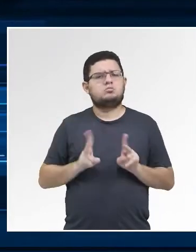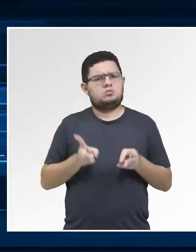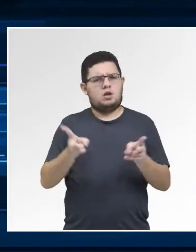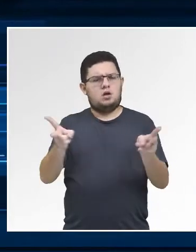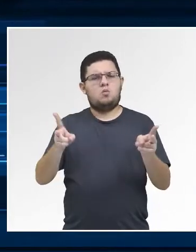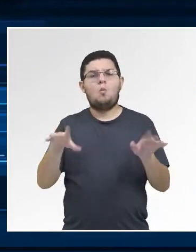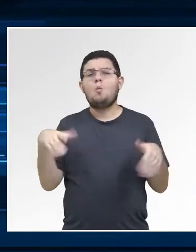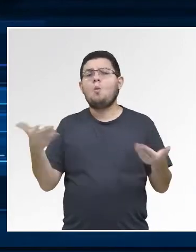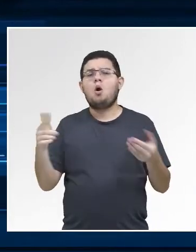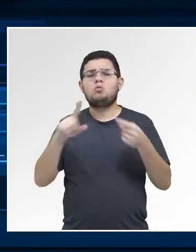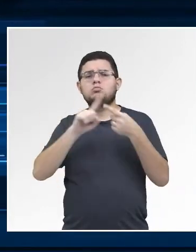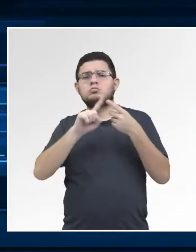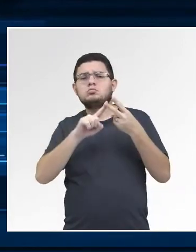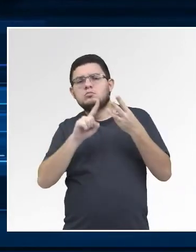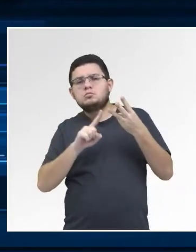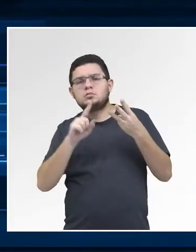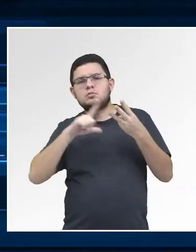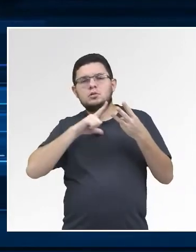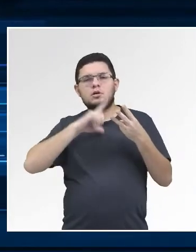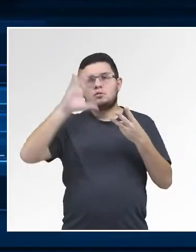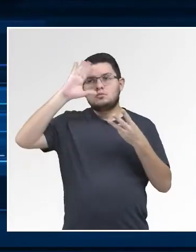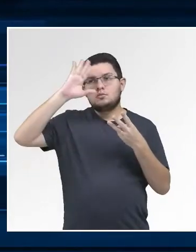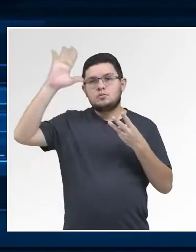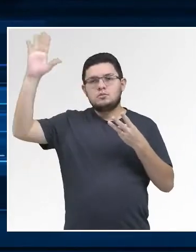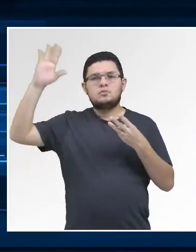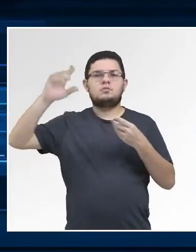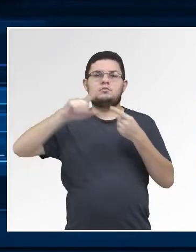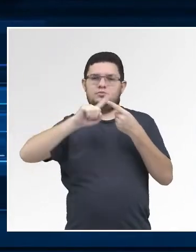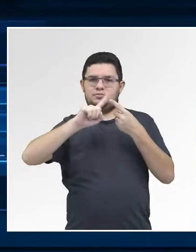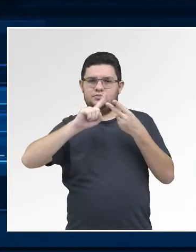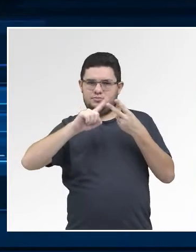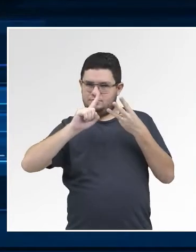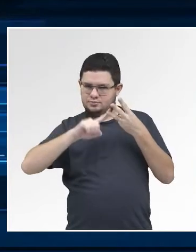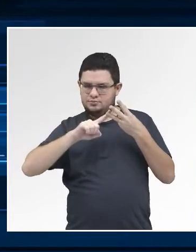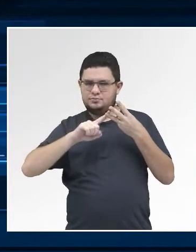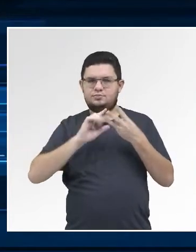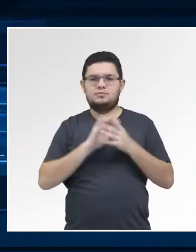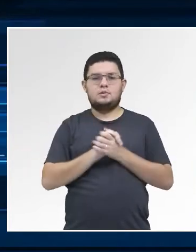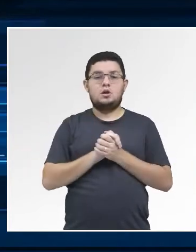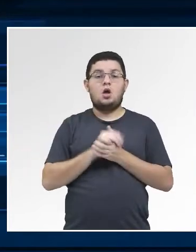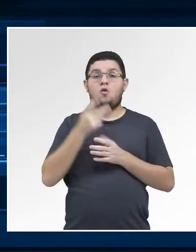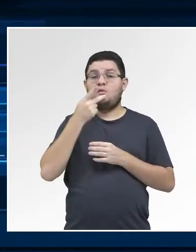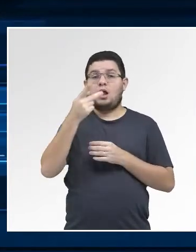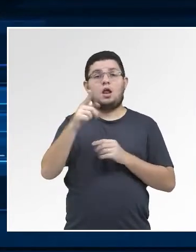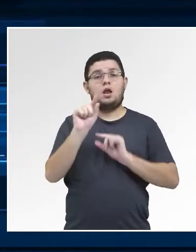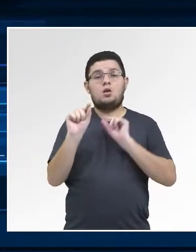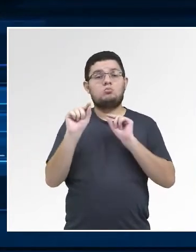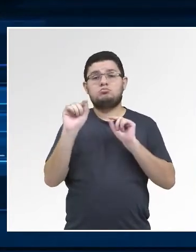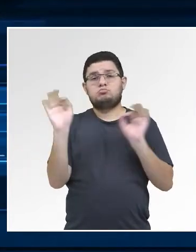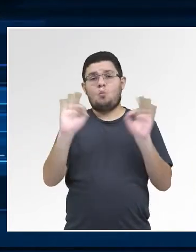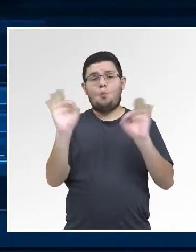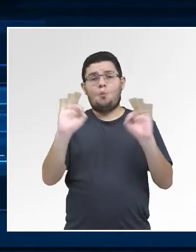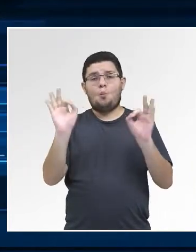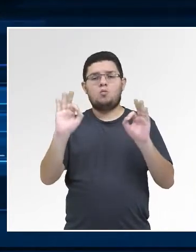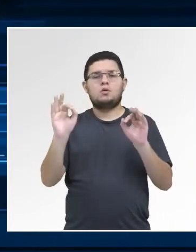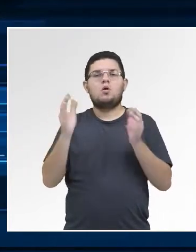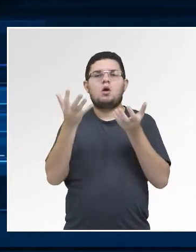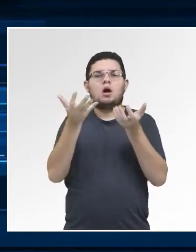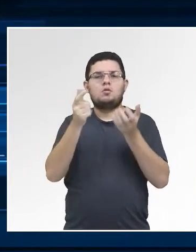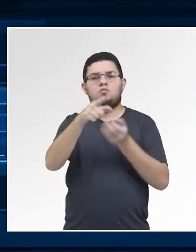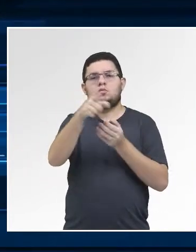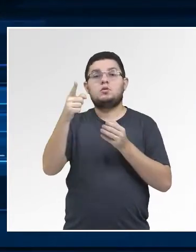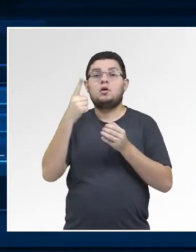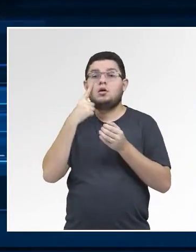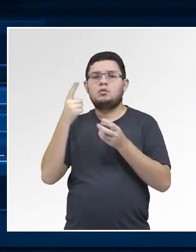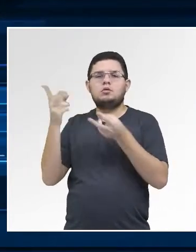3 pensamentos, né? Eu não vou falar para vocês, eu quero que vocês observem e no final da aula vocês vão me dizer qual